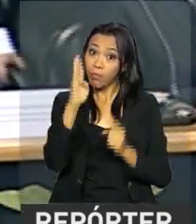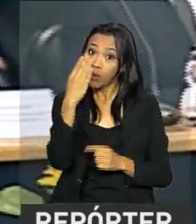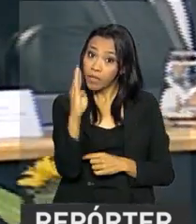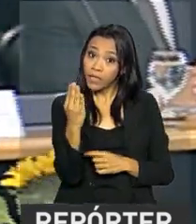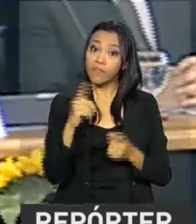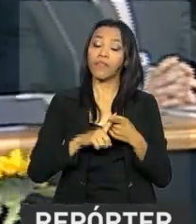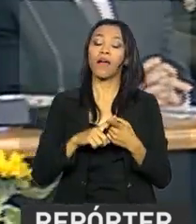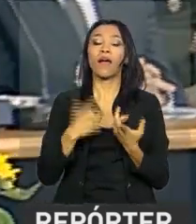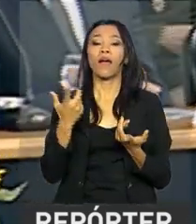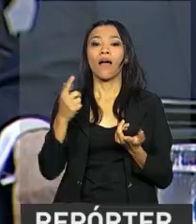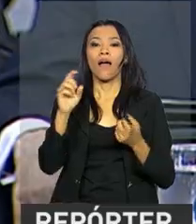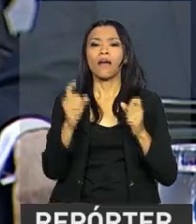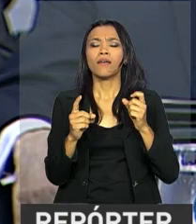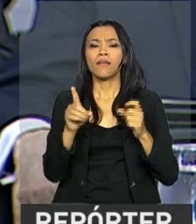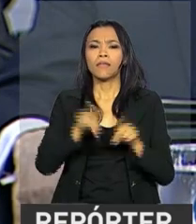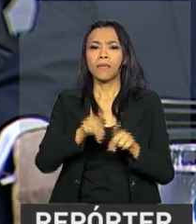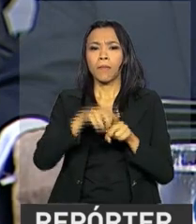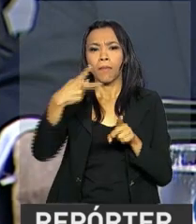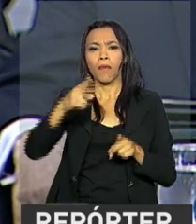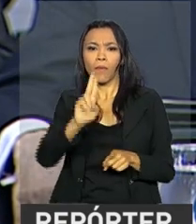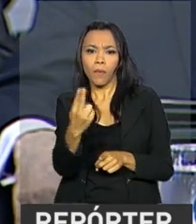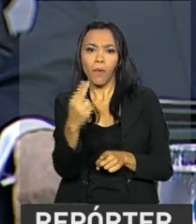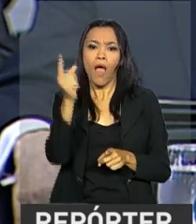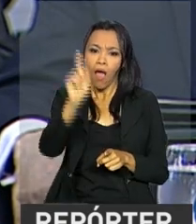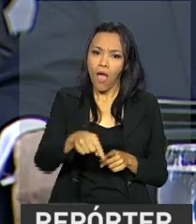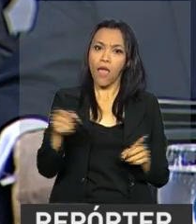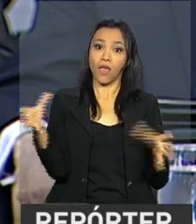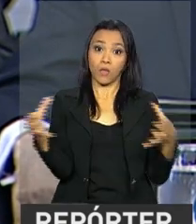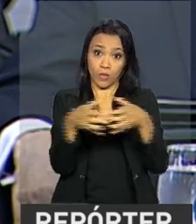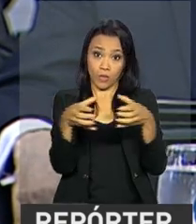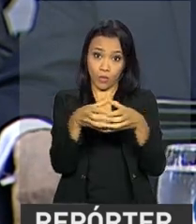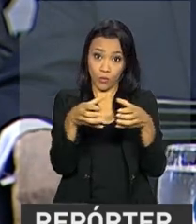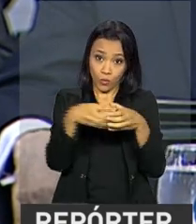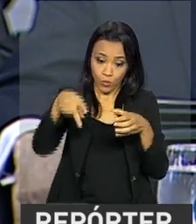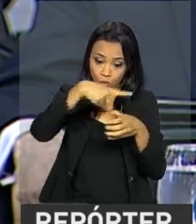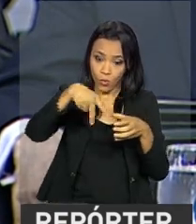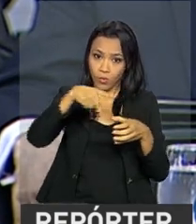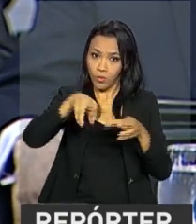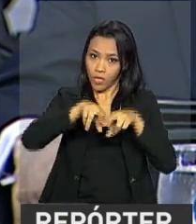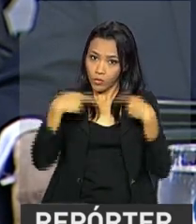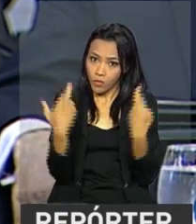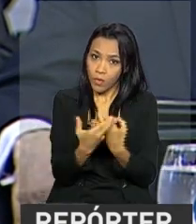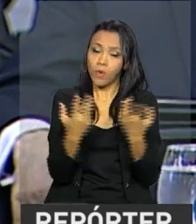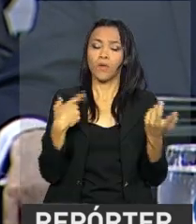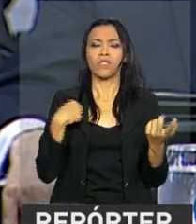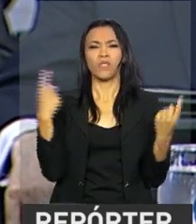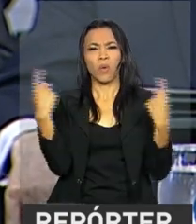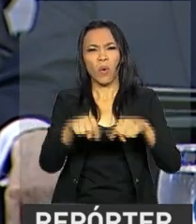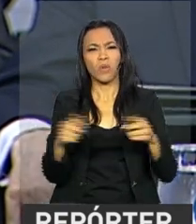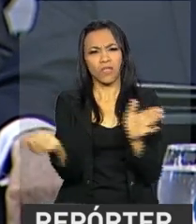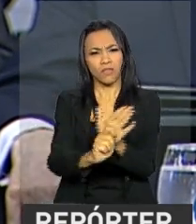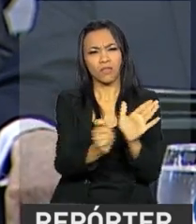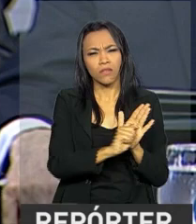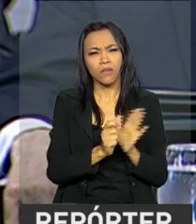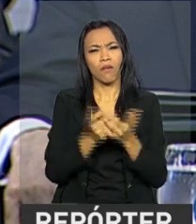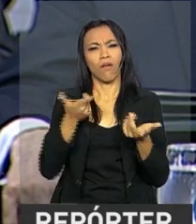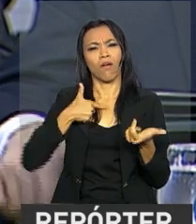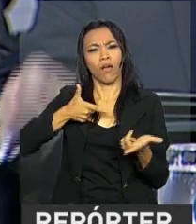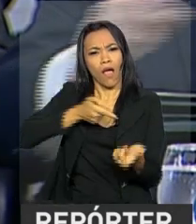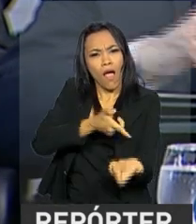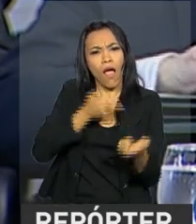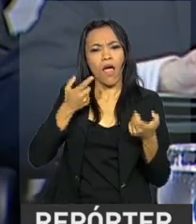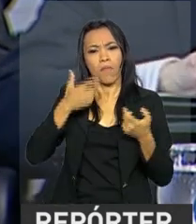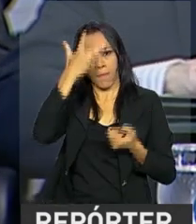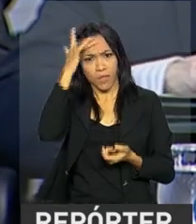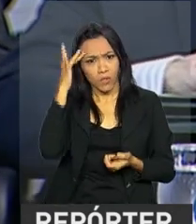Uruguai, discutiram medidas para combater crimes cometidos na fronteira, como narcotráfico, contrabando e o tráfico de armas e de